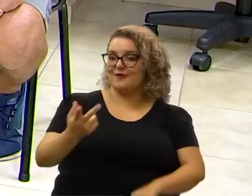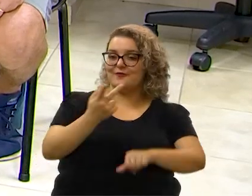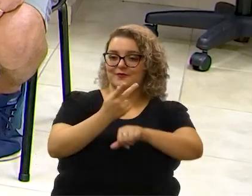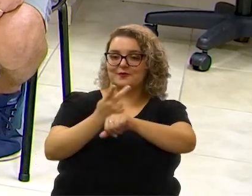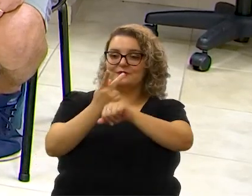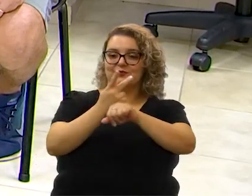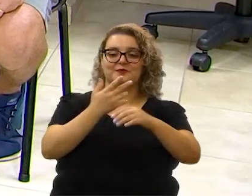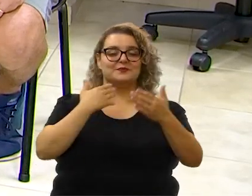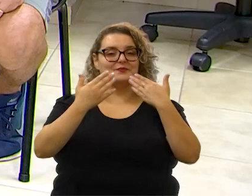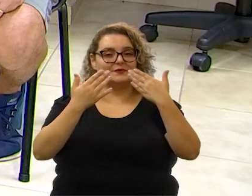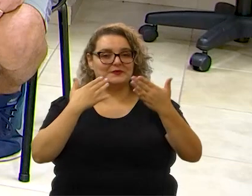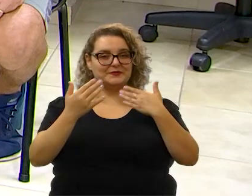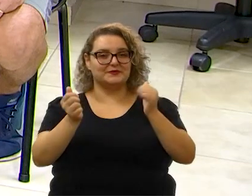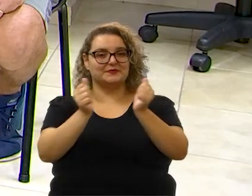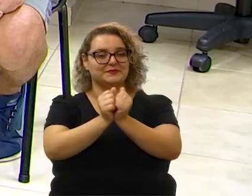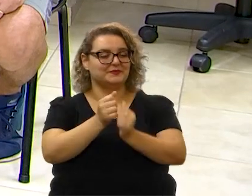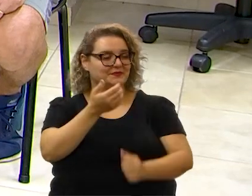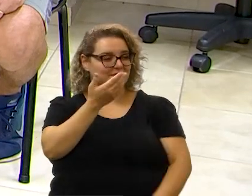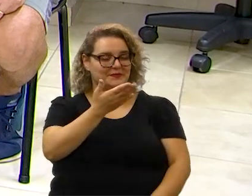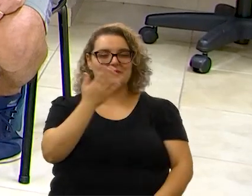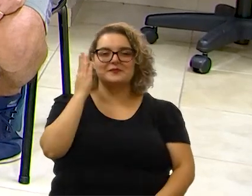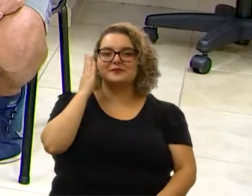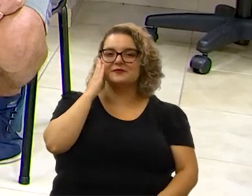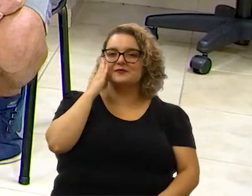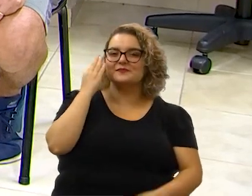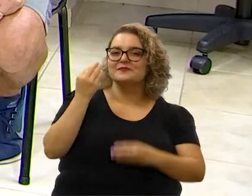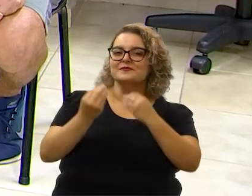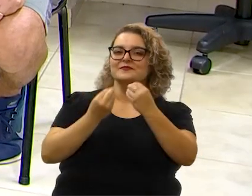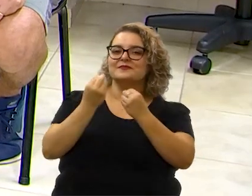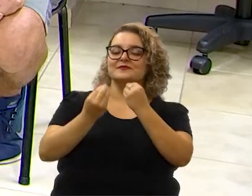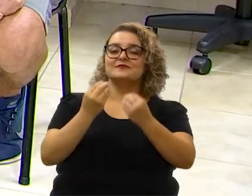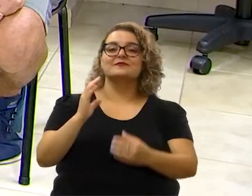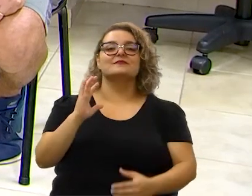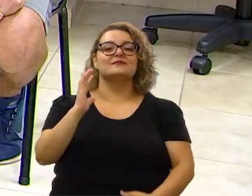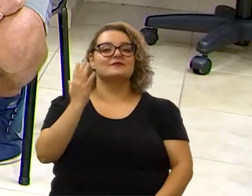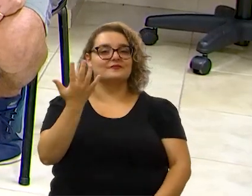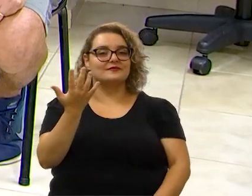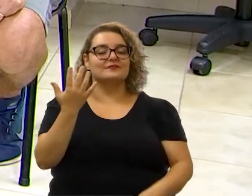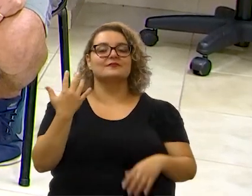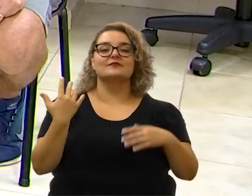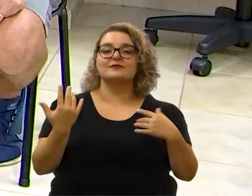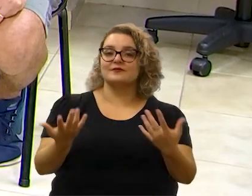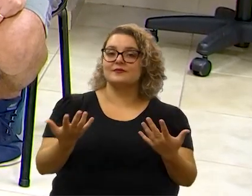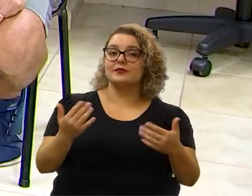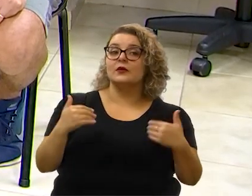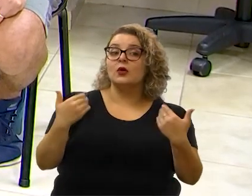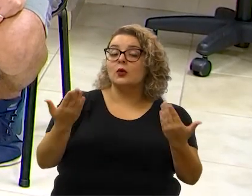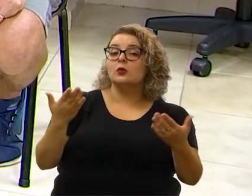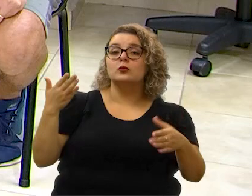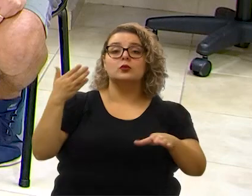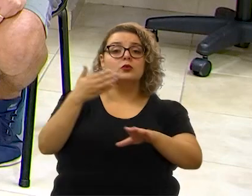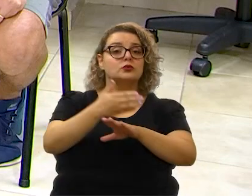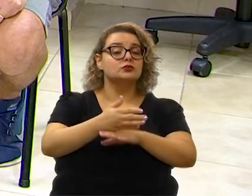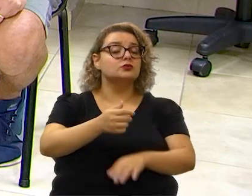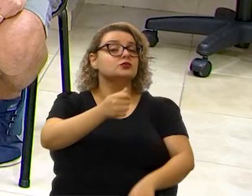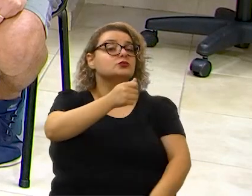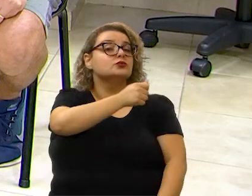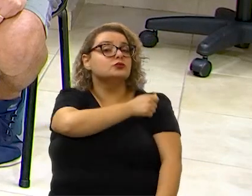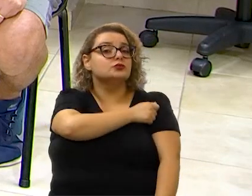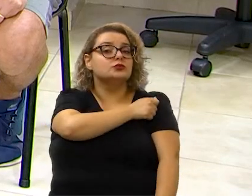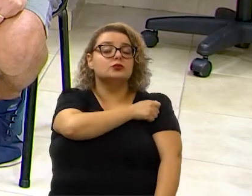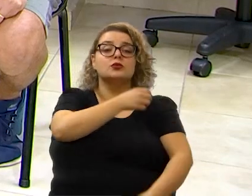o prêmio. Vamos bater um papo com ele para saber como funciona, não é? Qual a participação